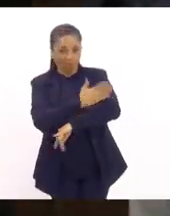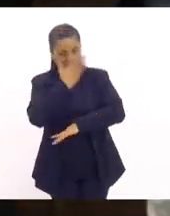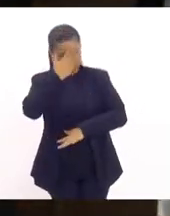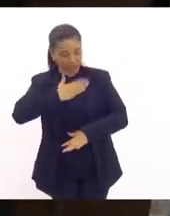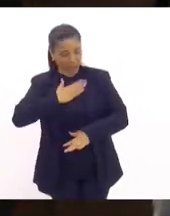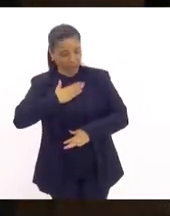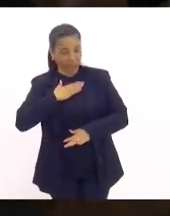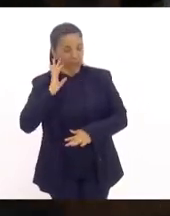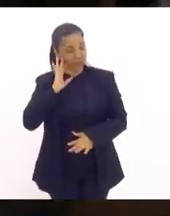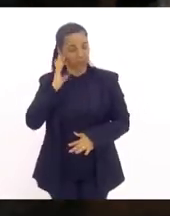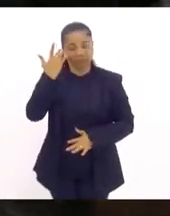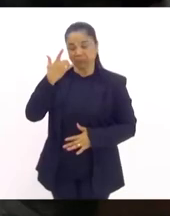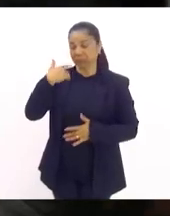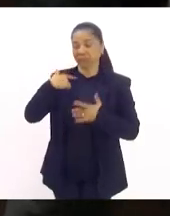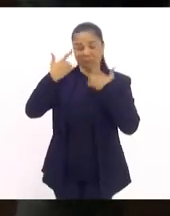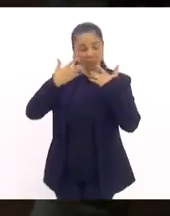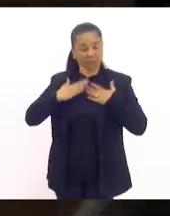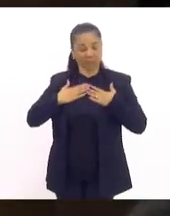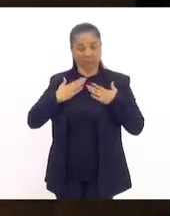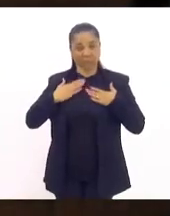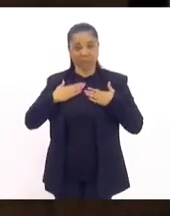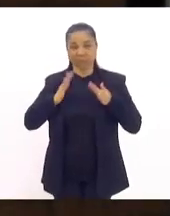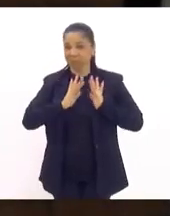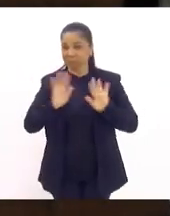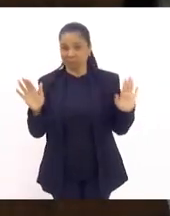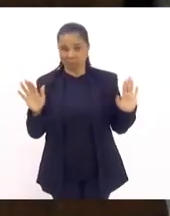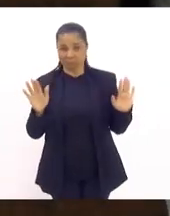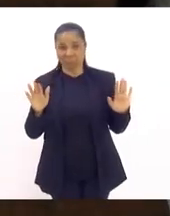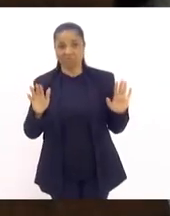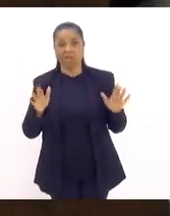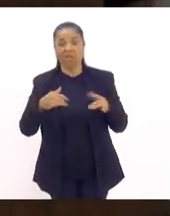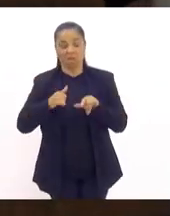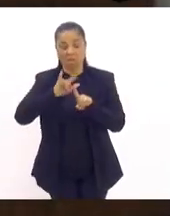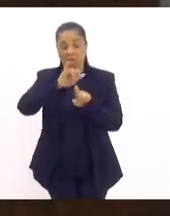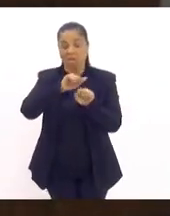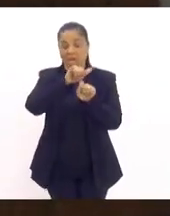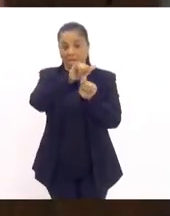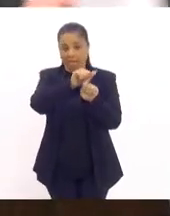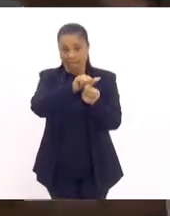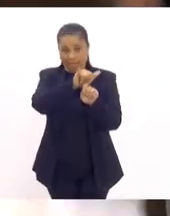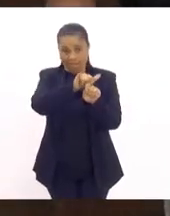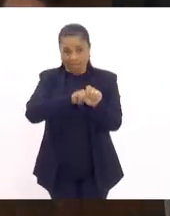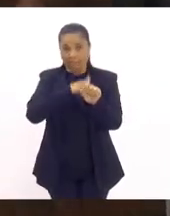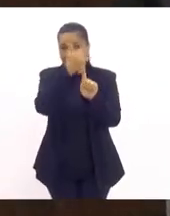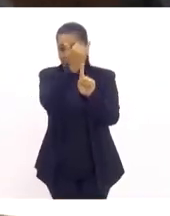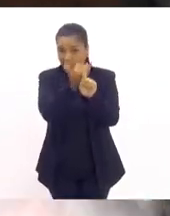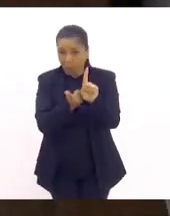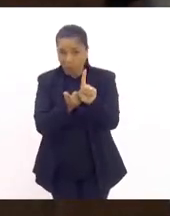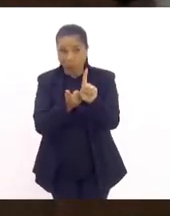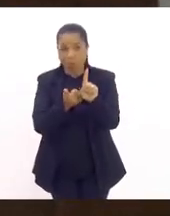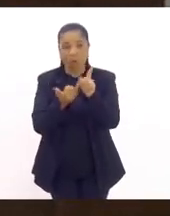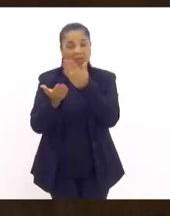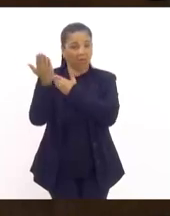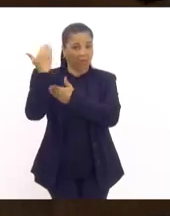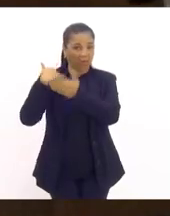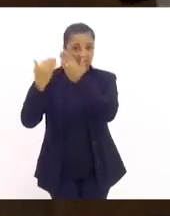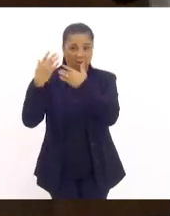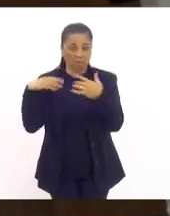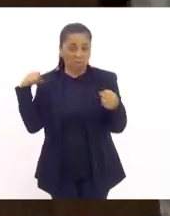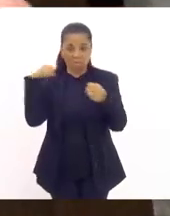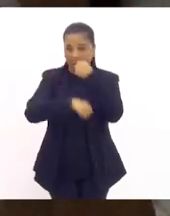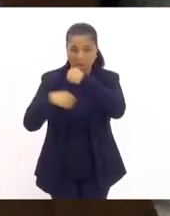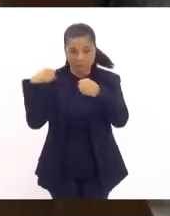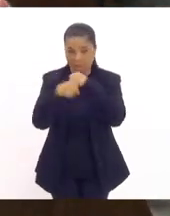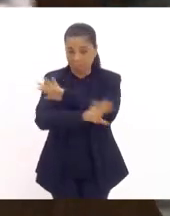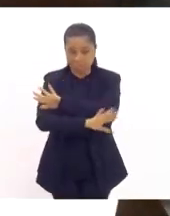bem resolvido. Eu, no meu tempo, esse negócio de bullying, gordofobia, a gente saía na porrada, resolvia rapidamente. E eu